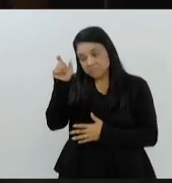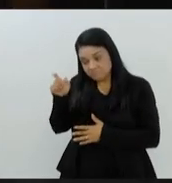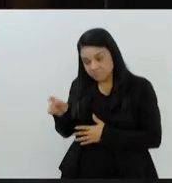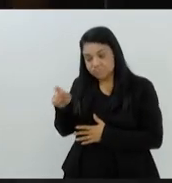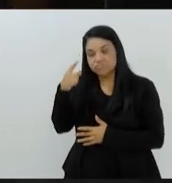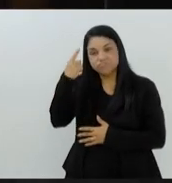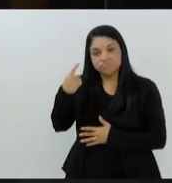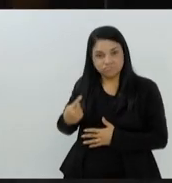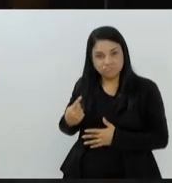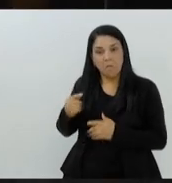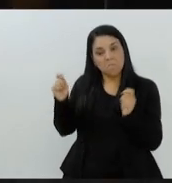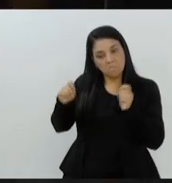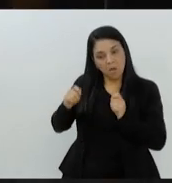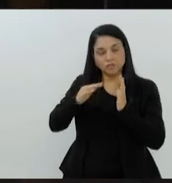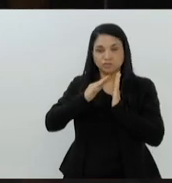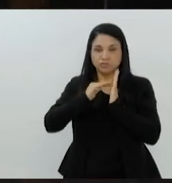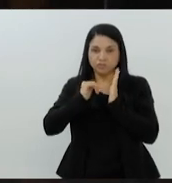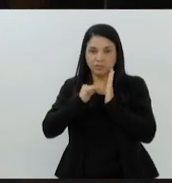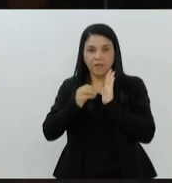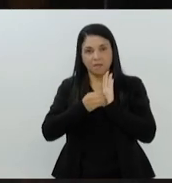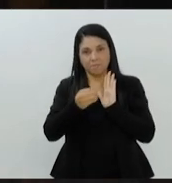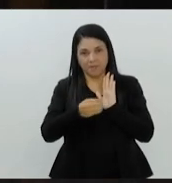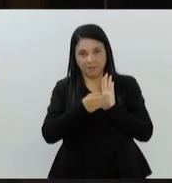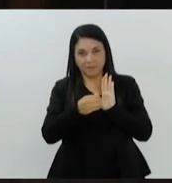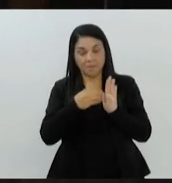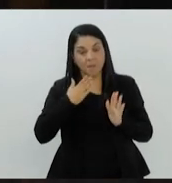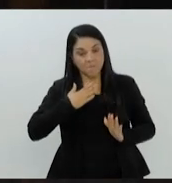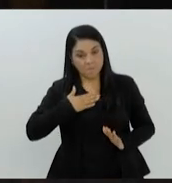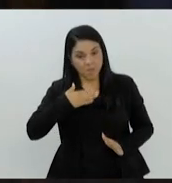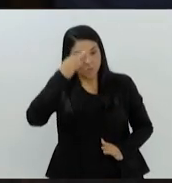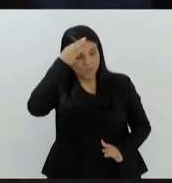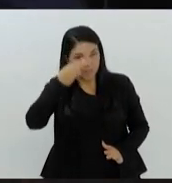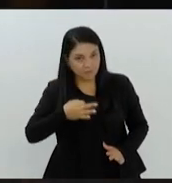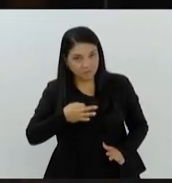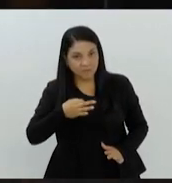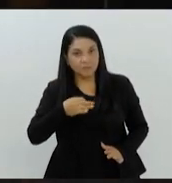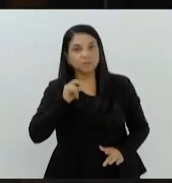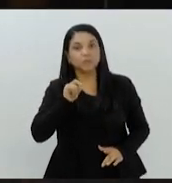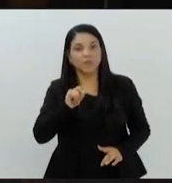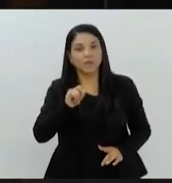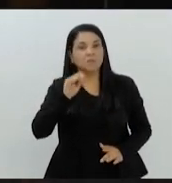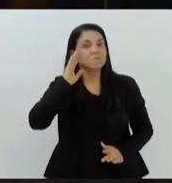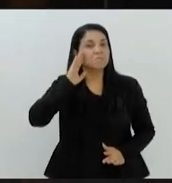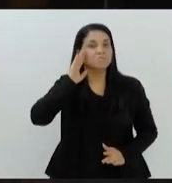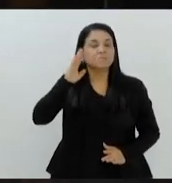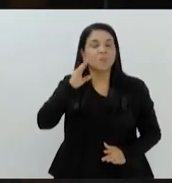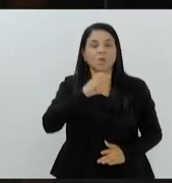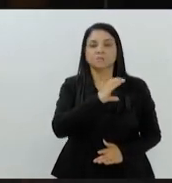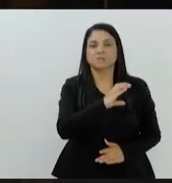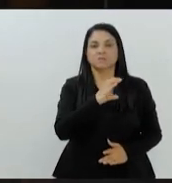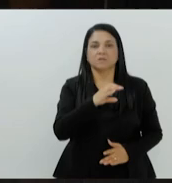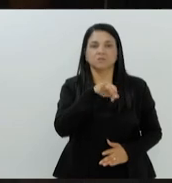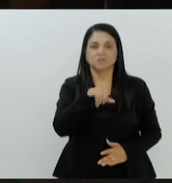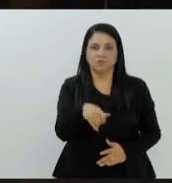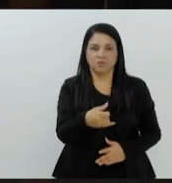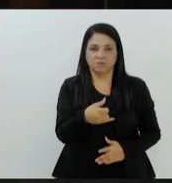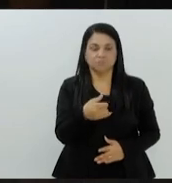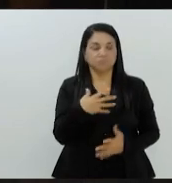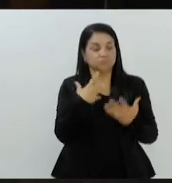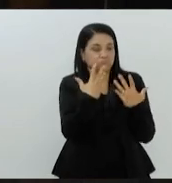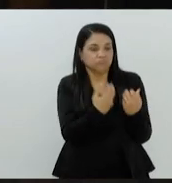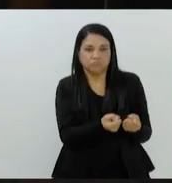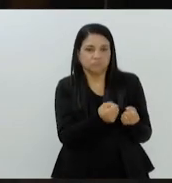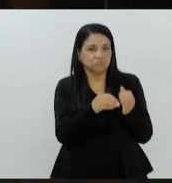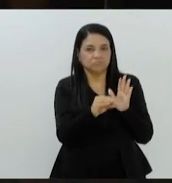emenda, sem problema nenhum, mas no meu entendimento vai prevalecer o entendimento da CCJ, que não considerou